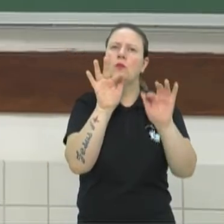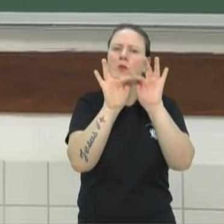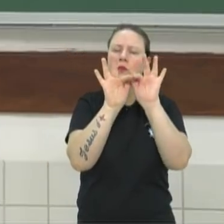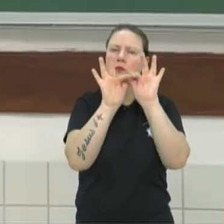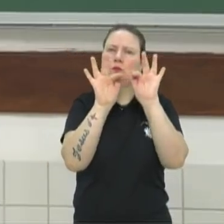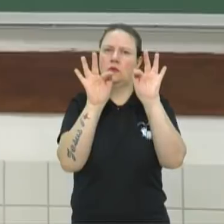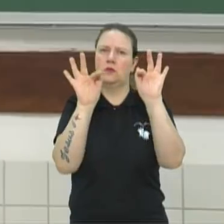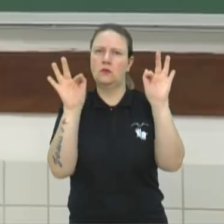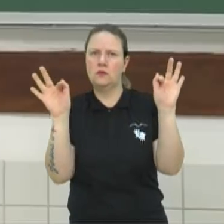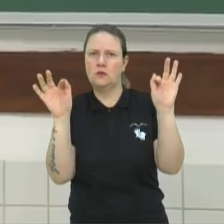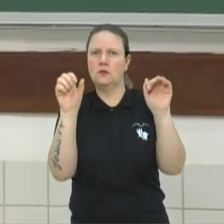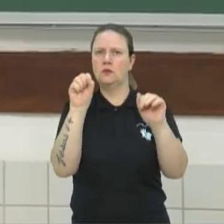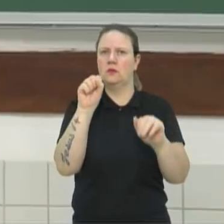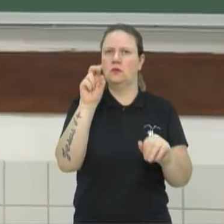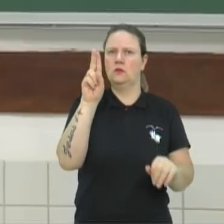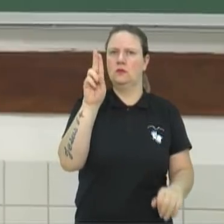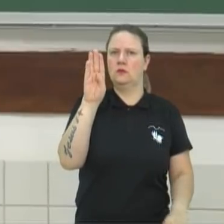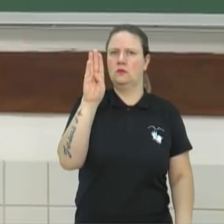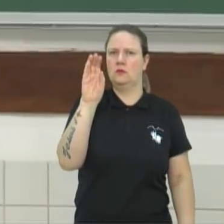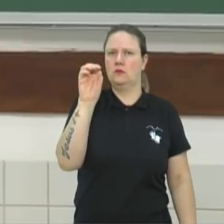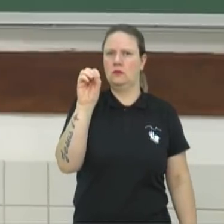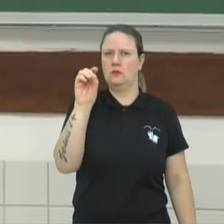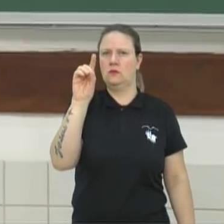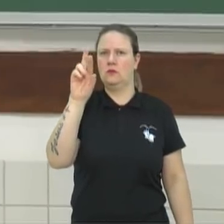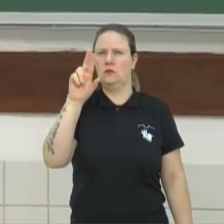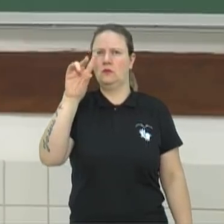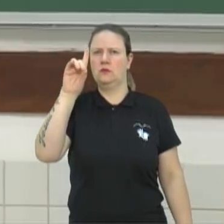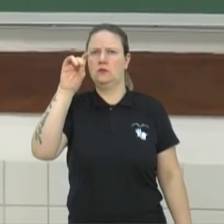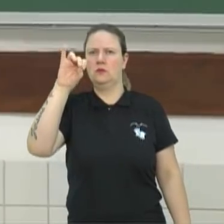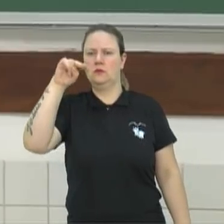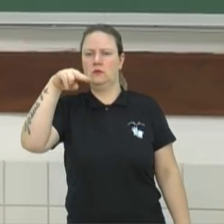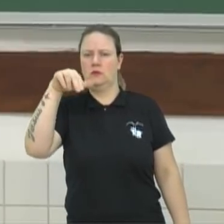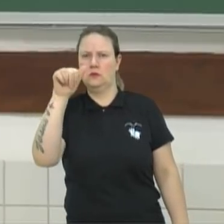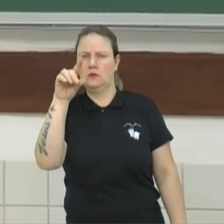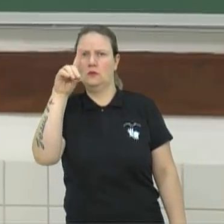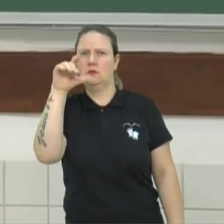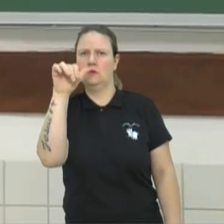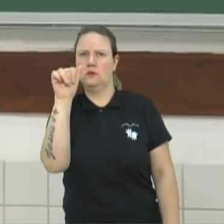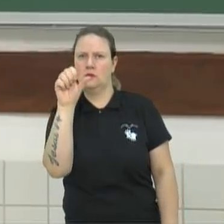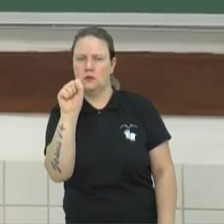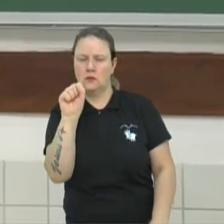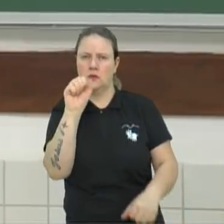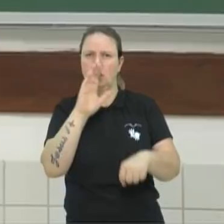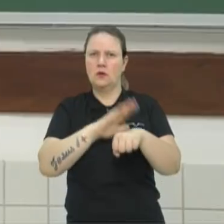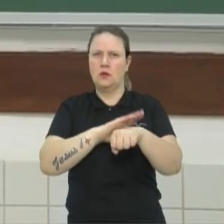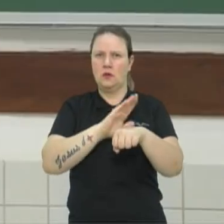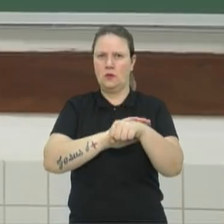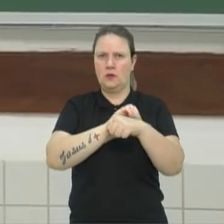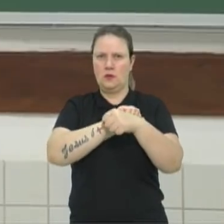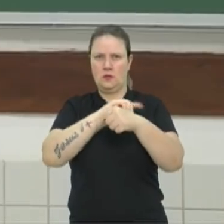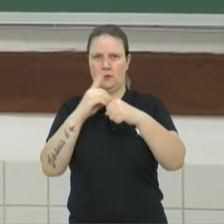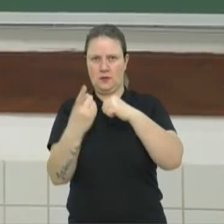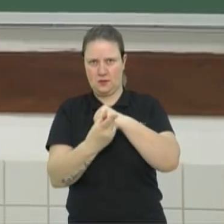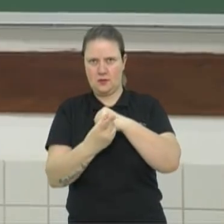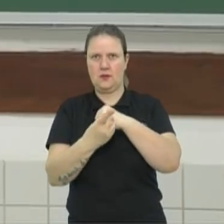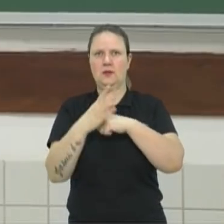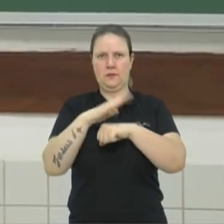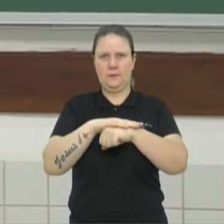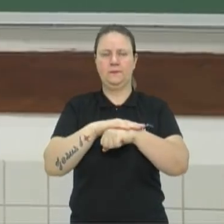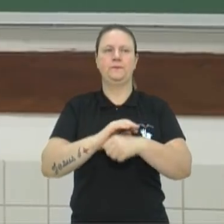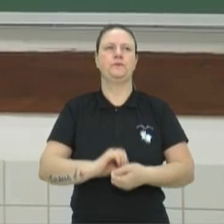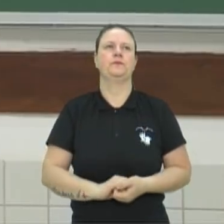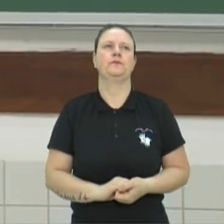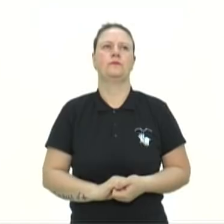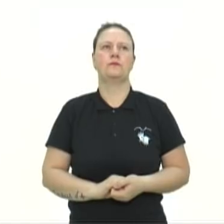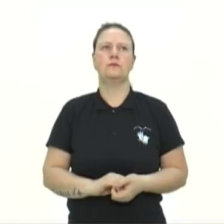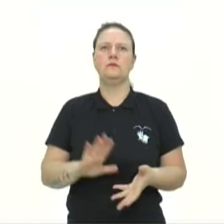Orações subordinadas adverbiais temporais. Muito bem. Agora